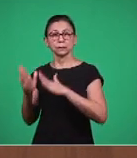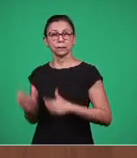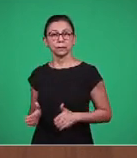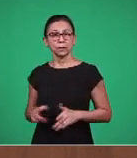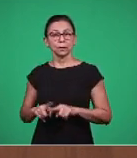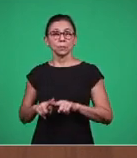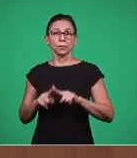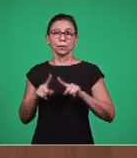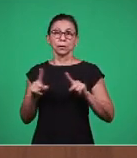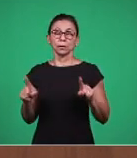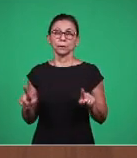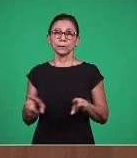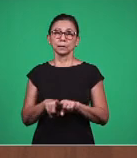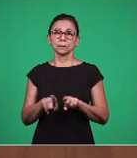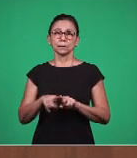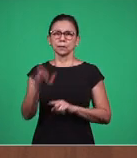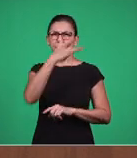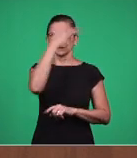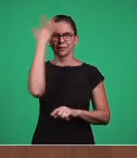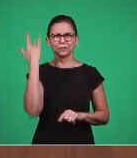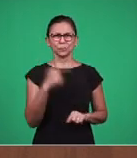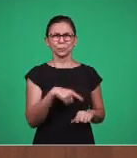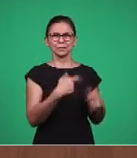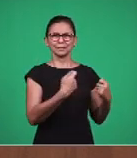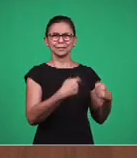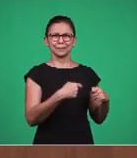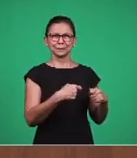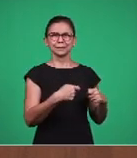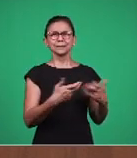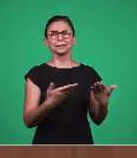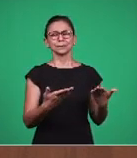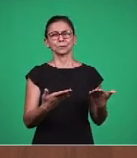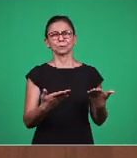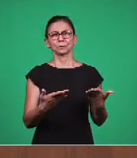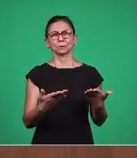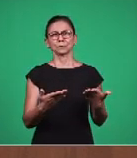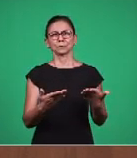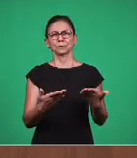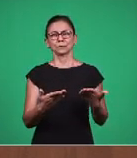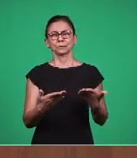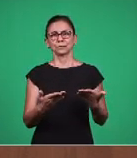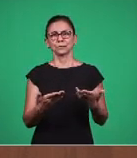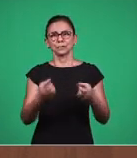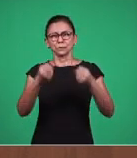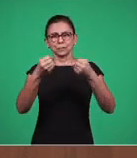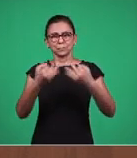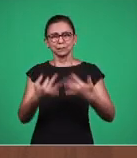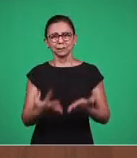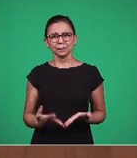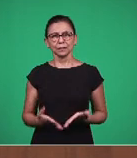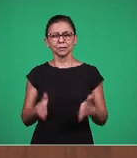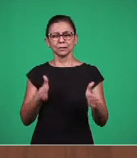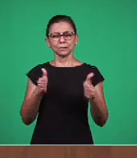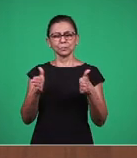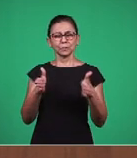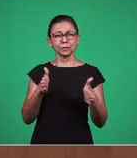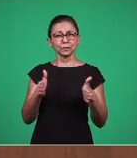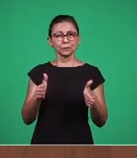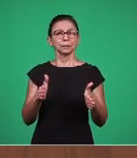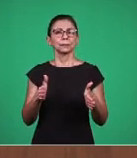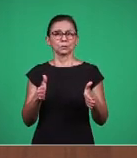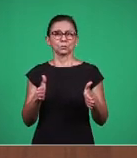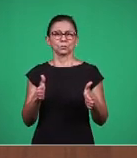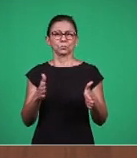que estão necessitando de uma palavra de explicação para esse momento que o mundo vai